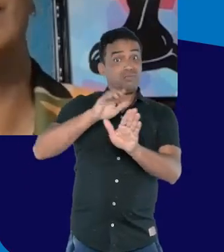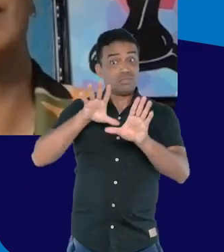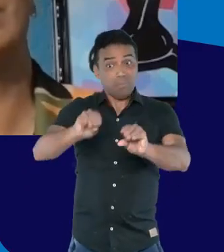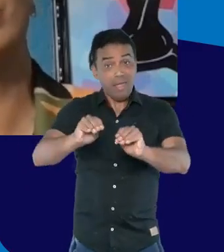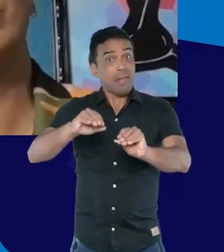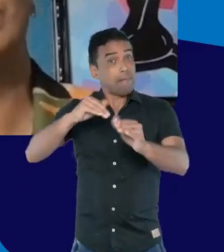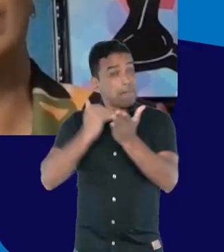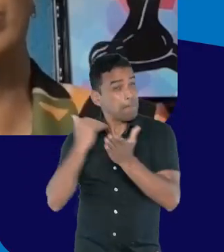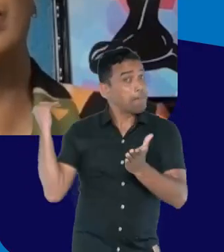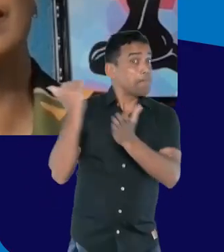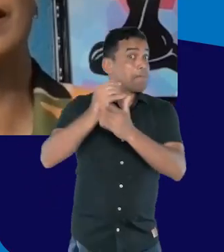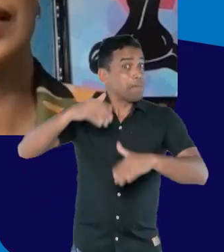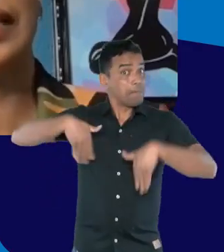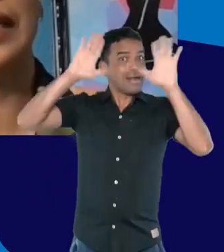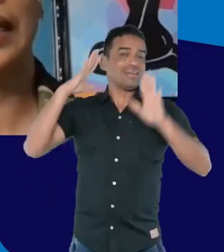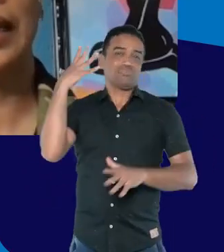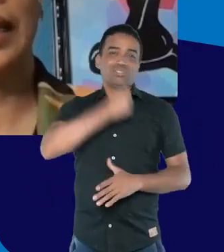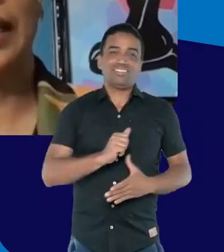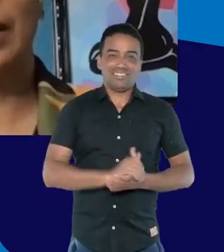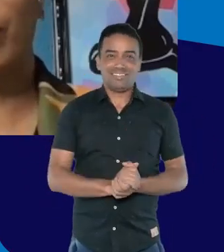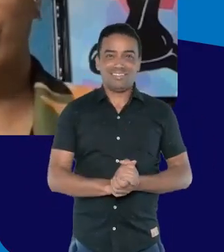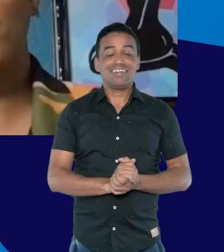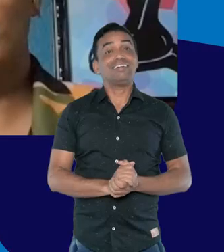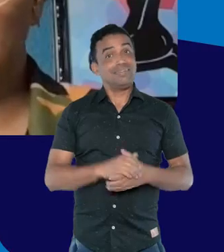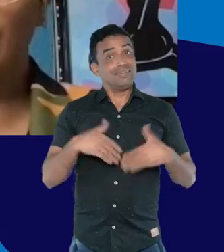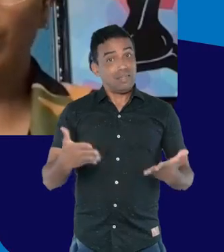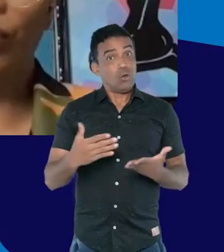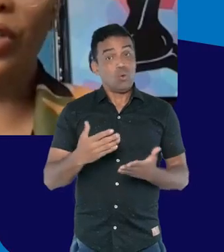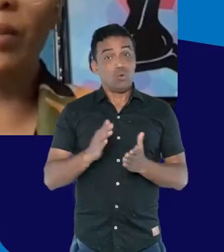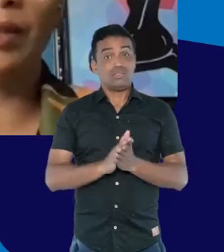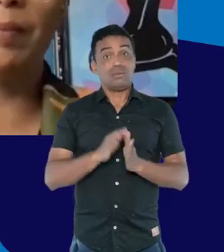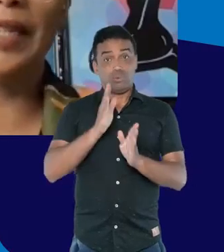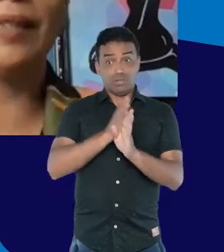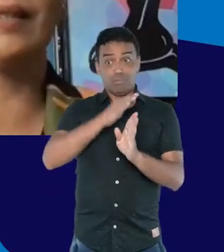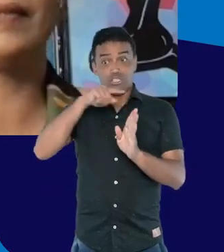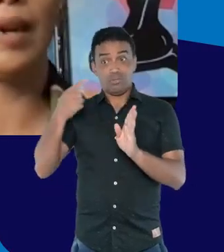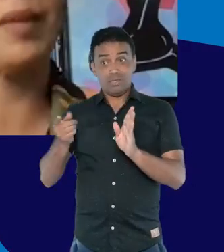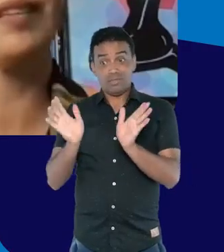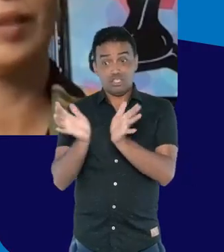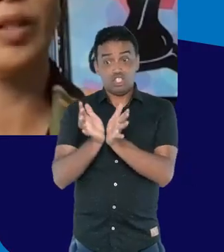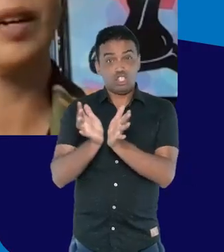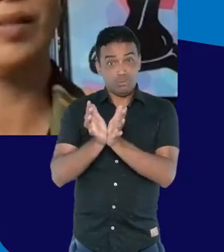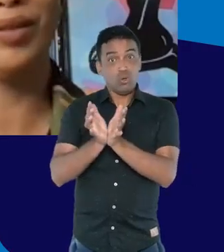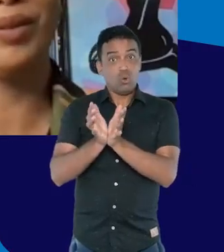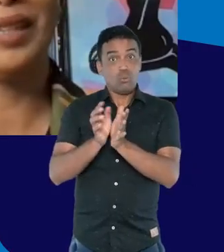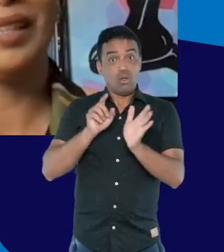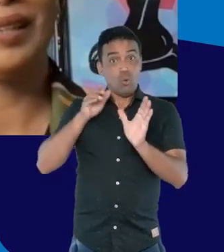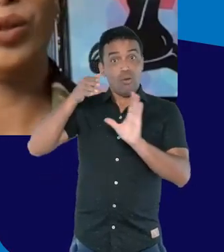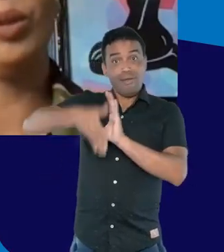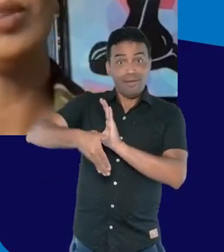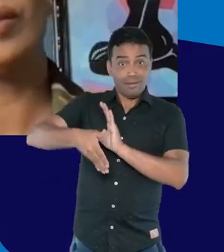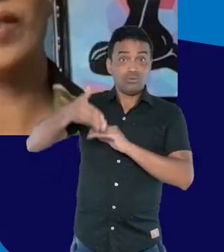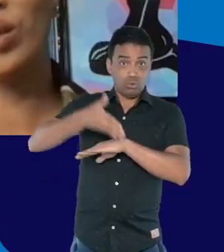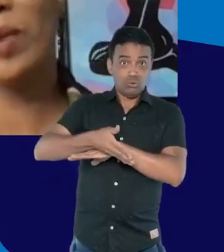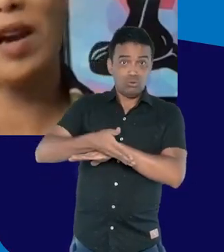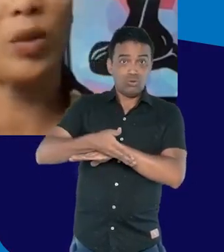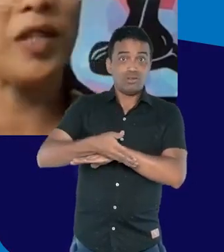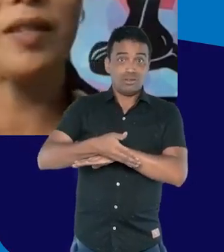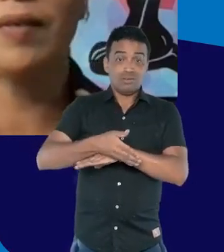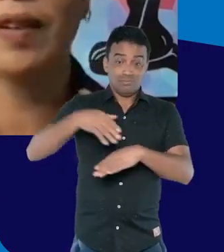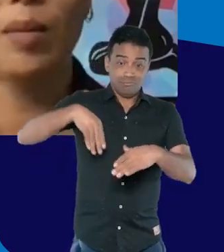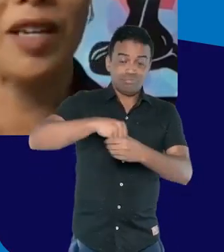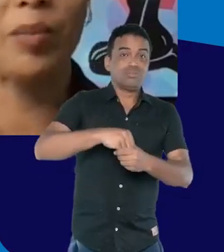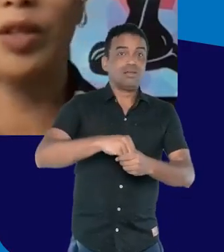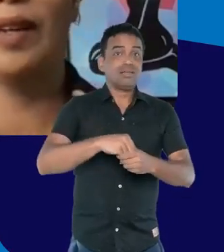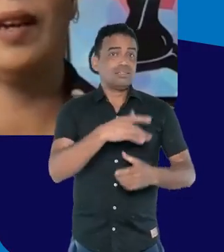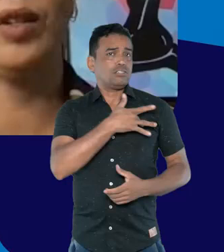própria liderança há muito tempo, mas é assim, depois de mim, um time precisa ficar mais saudável. O time que eu faço parte